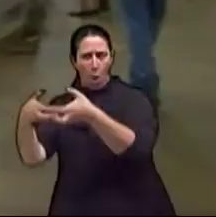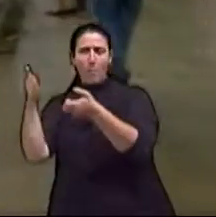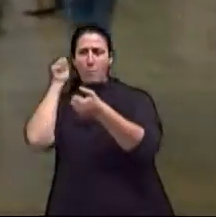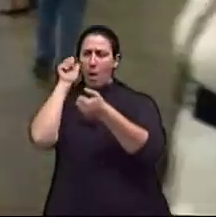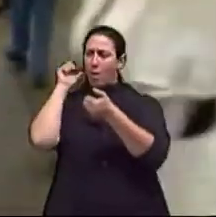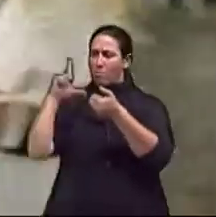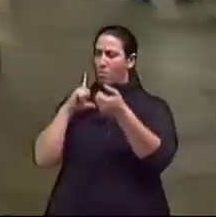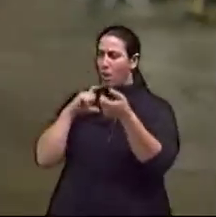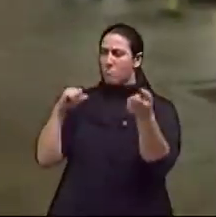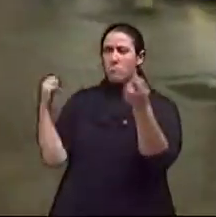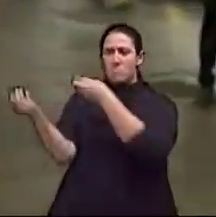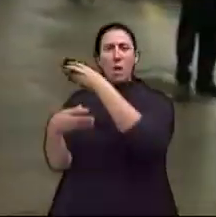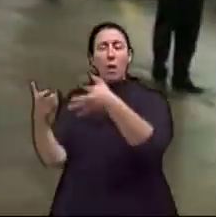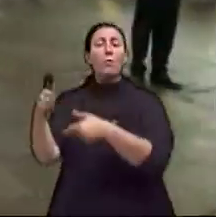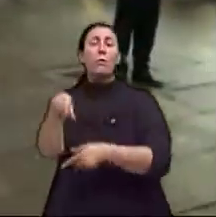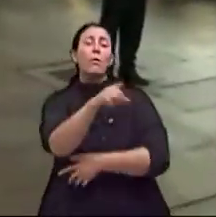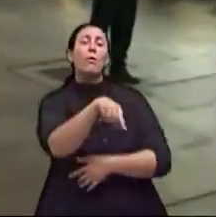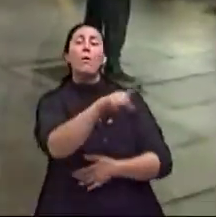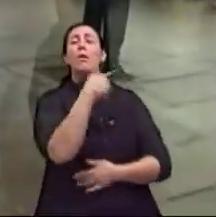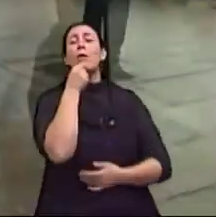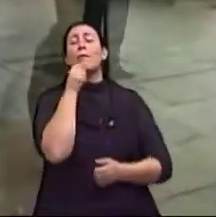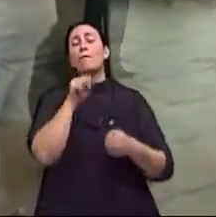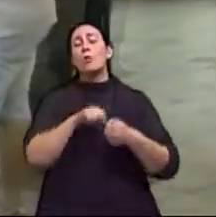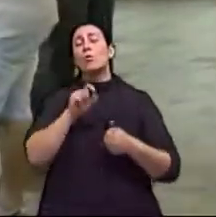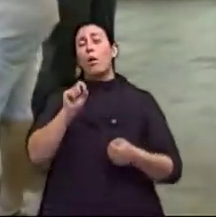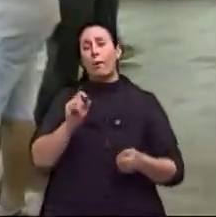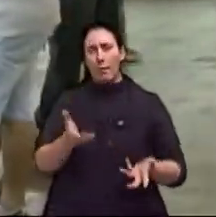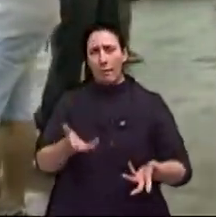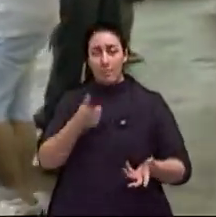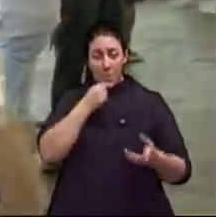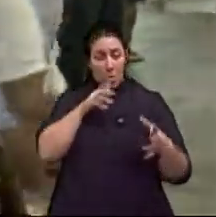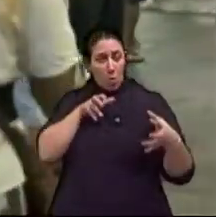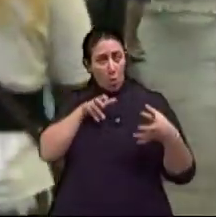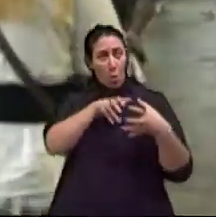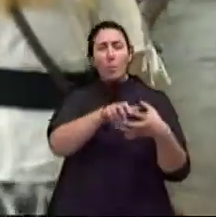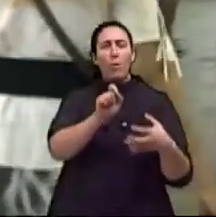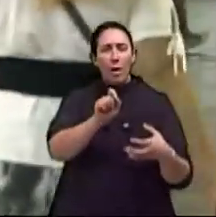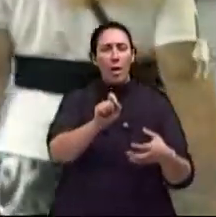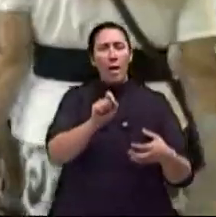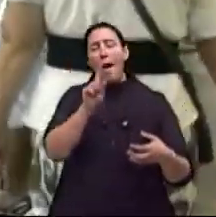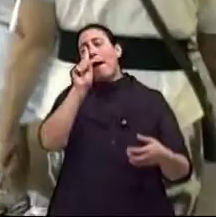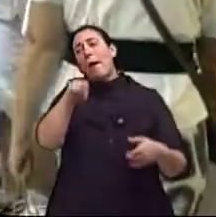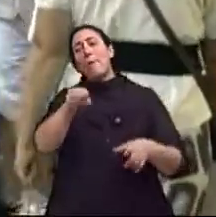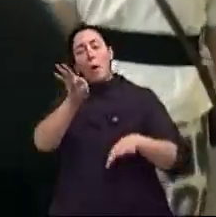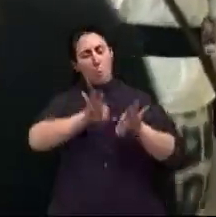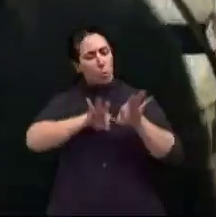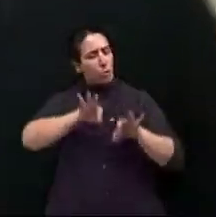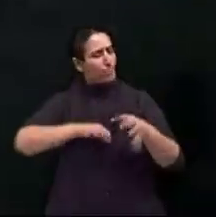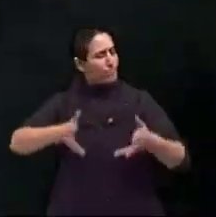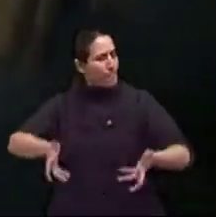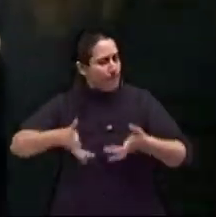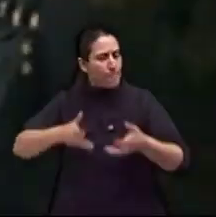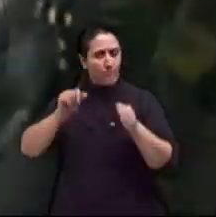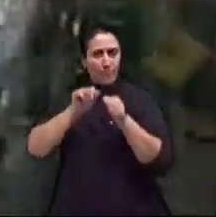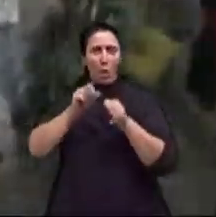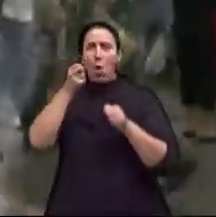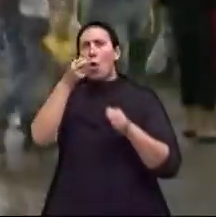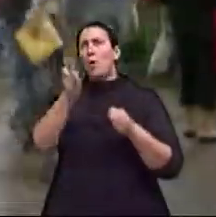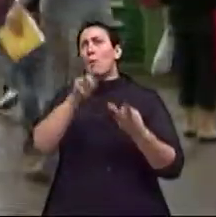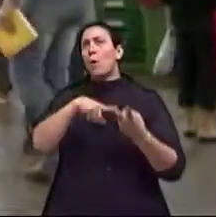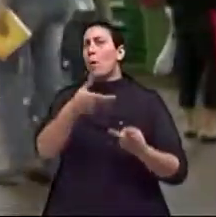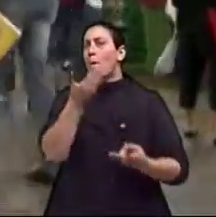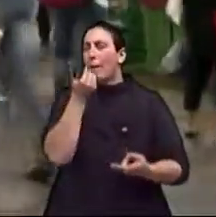passou a solidão que que o homem tem feito quando ele se agrupa Ouçam para projetos concretos ou é para comer